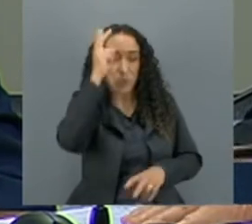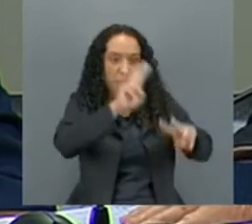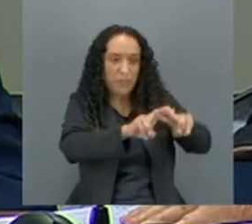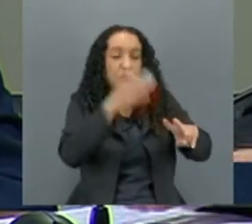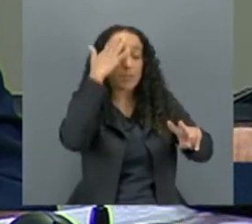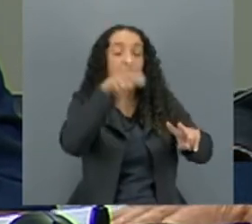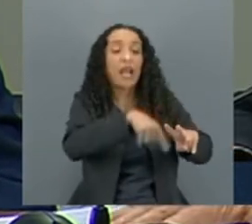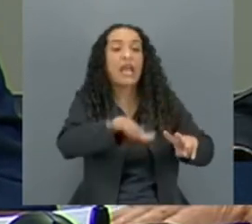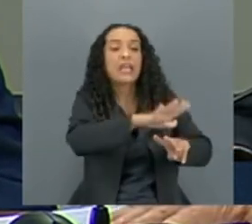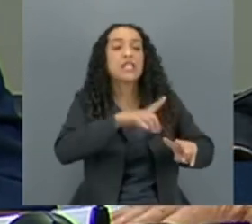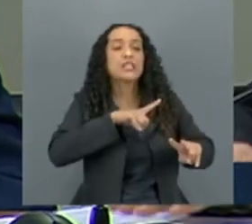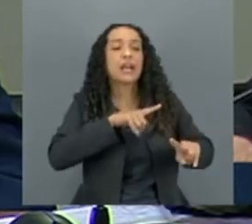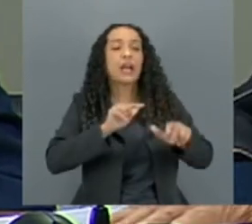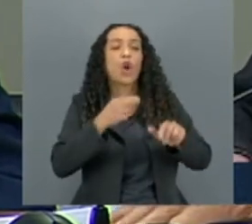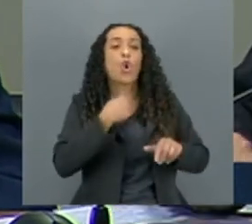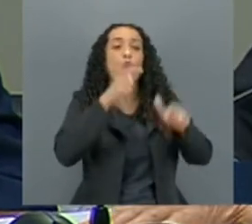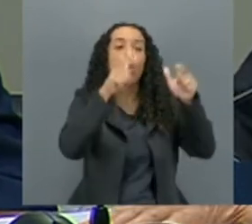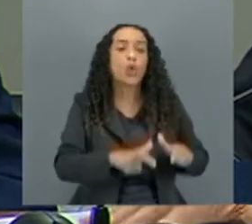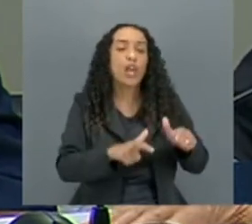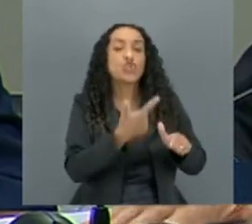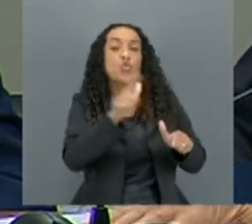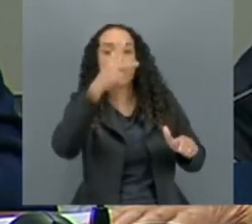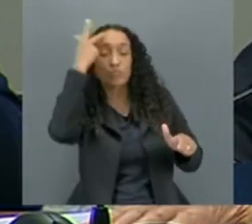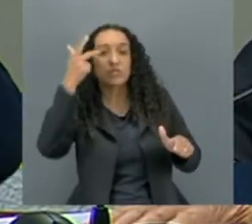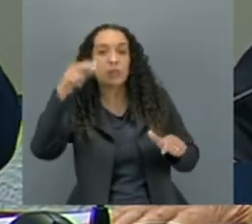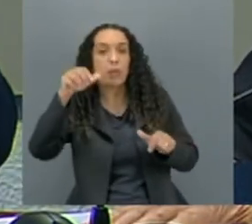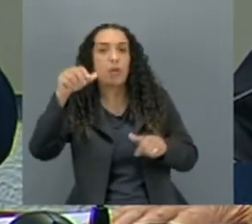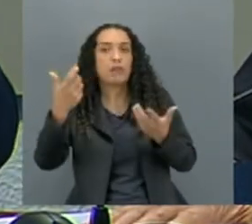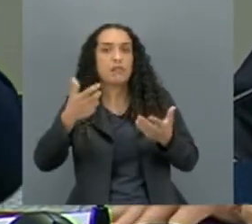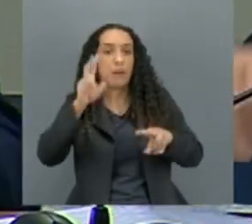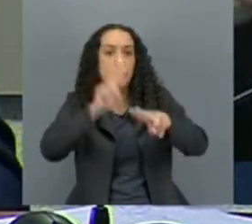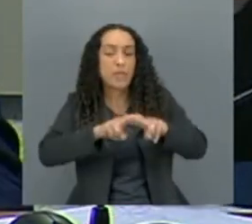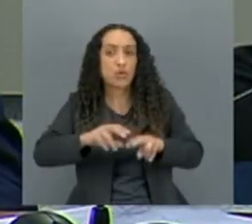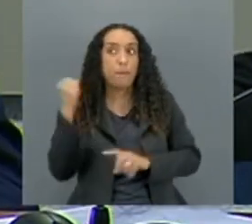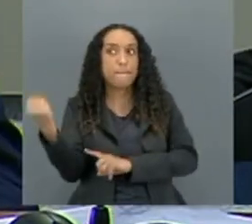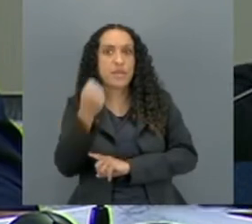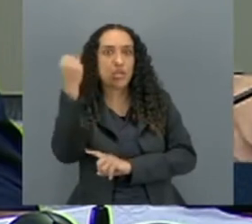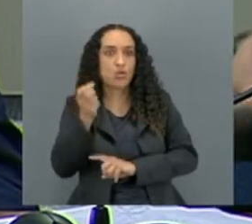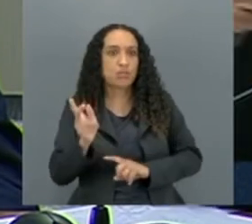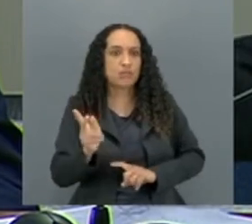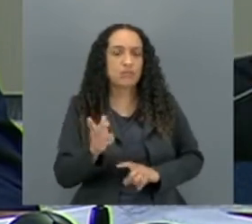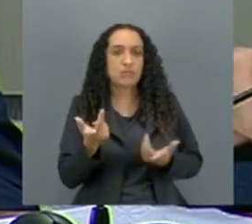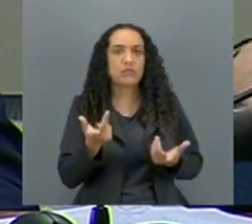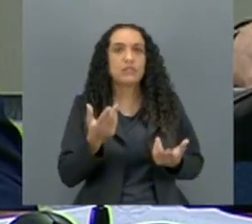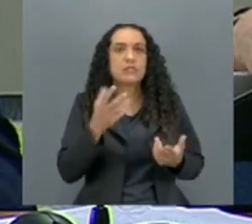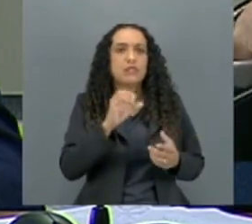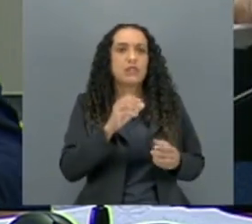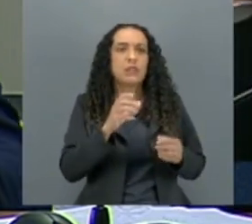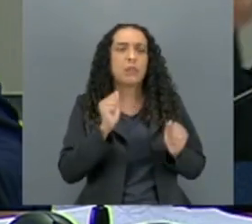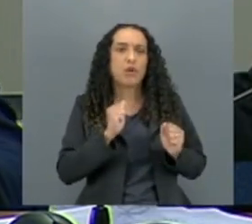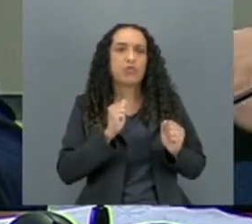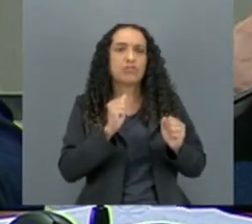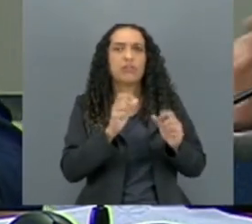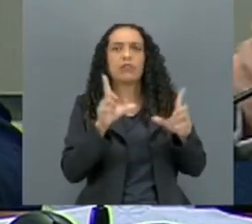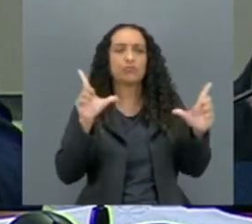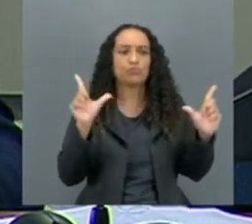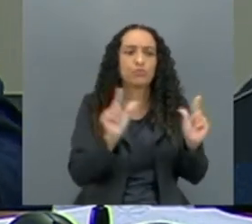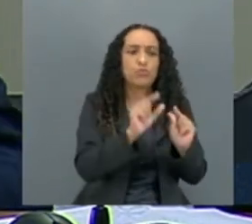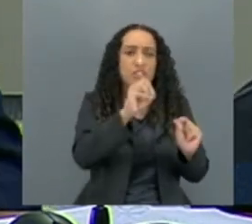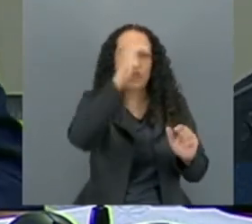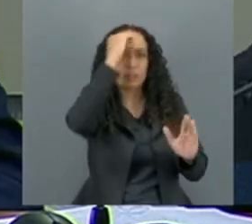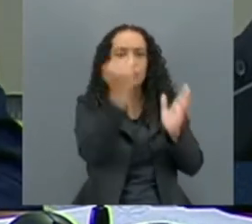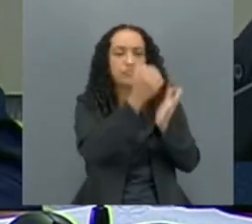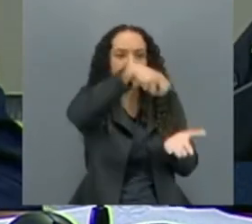aqueles que estão ocupando lugares de outros presos perigosos indevidamente. Se tem direito à progressão de regime, se já cumpriram a pena,